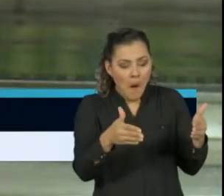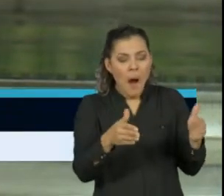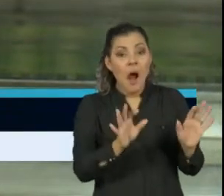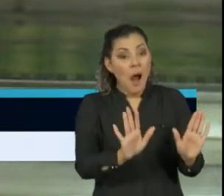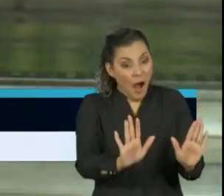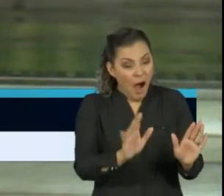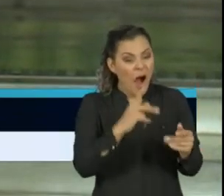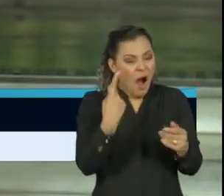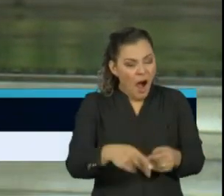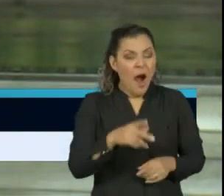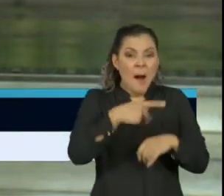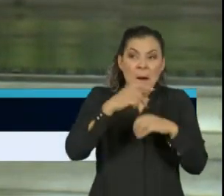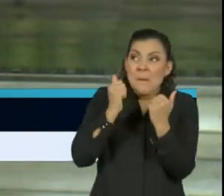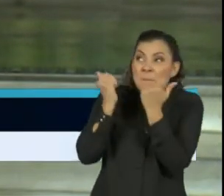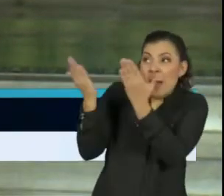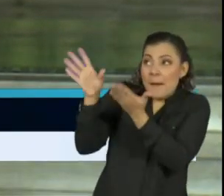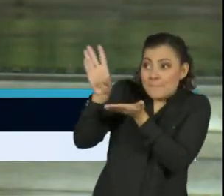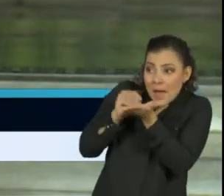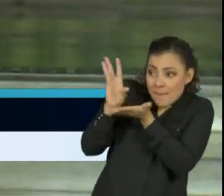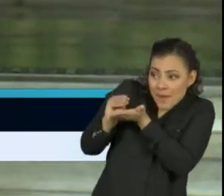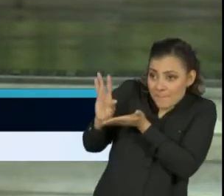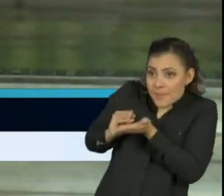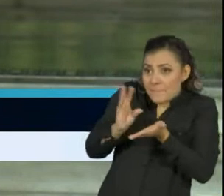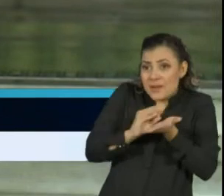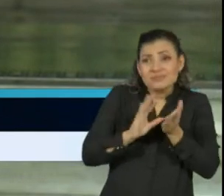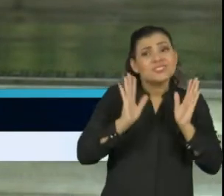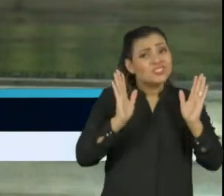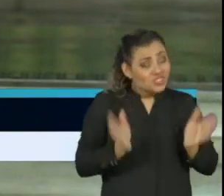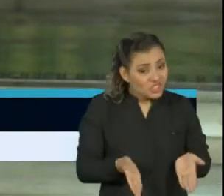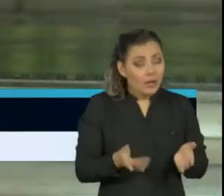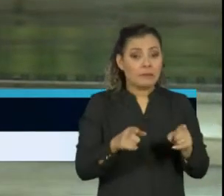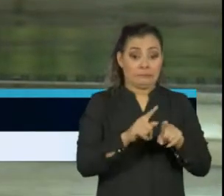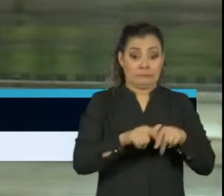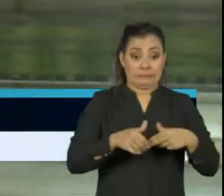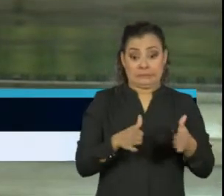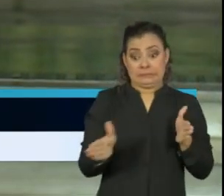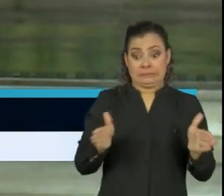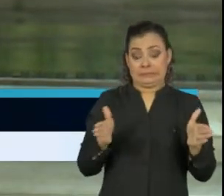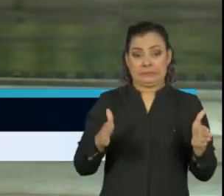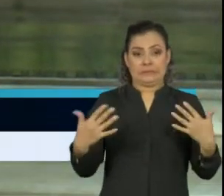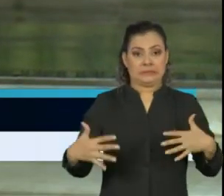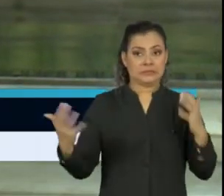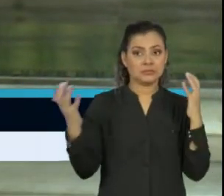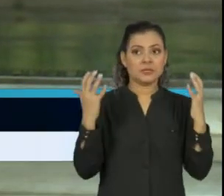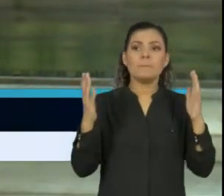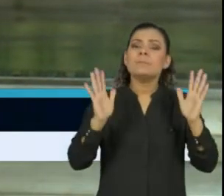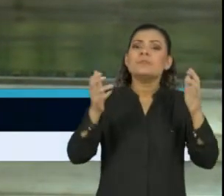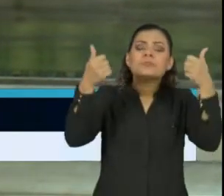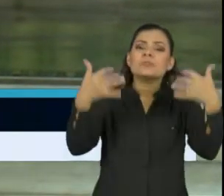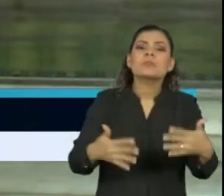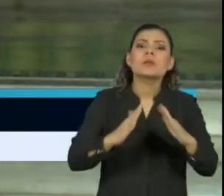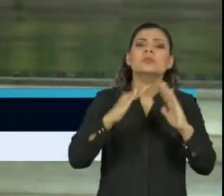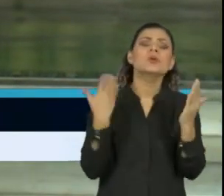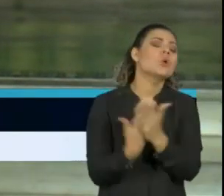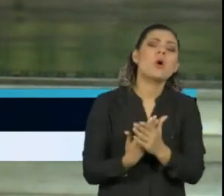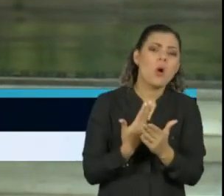já acontece em países de fora, que passam aí pela pandemia também, eu queria trazer o assunto de